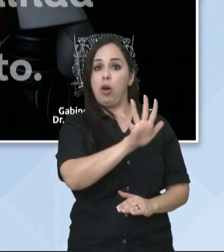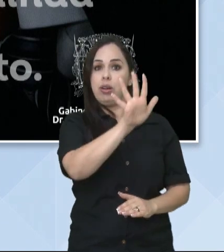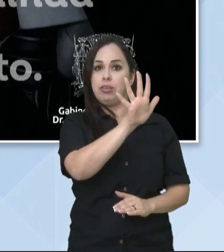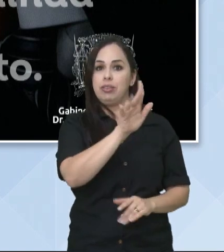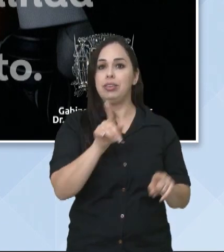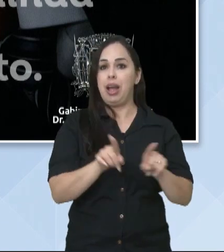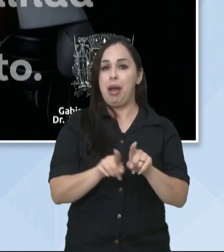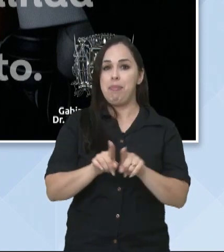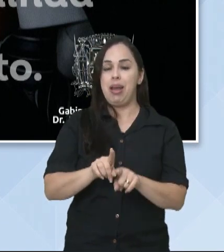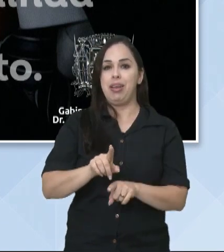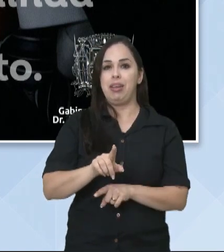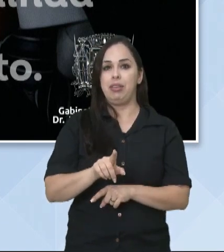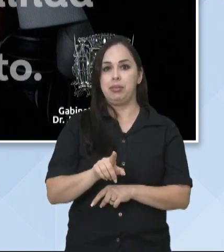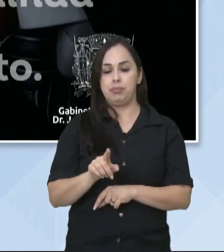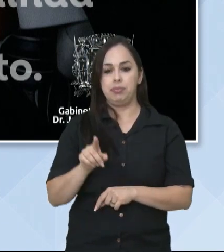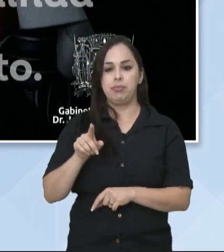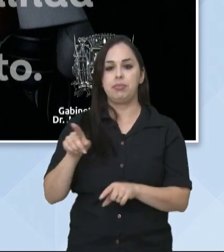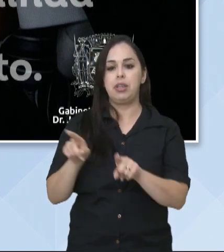LGBTQIA+,